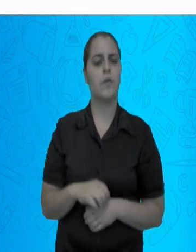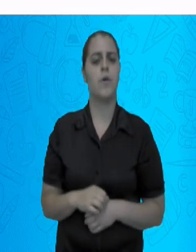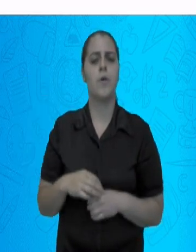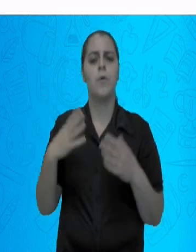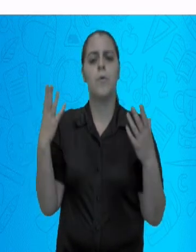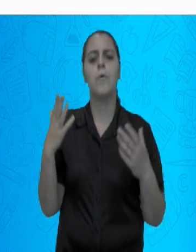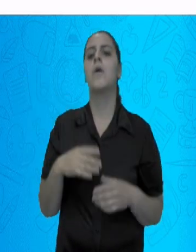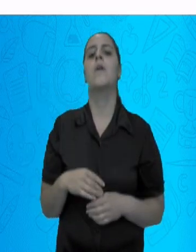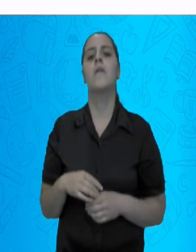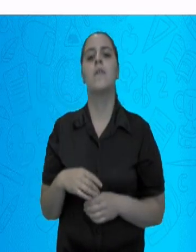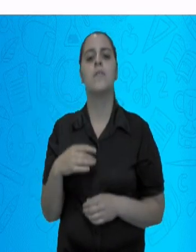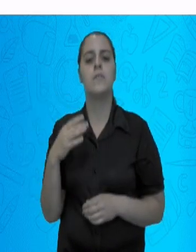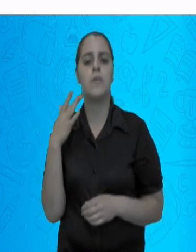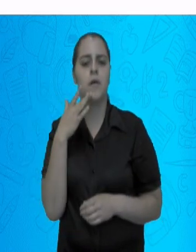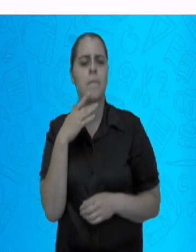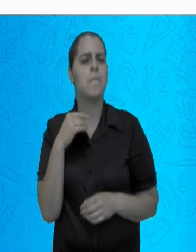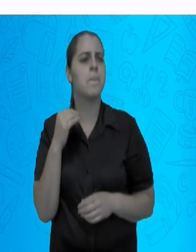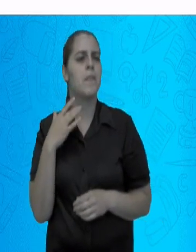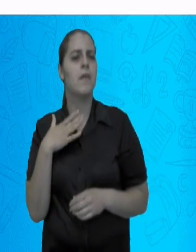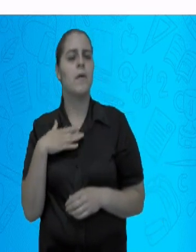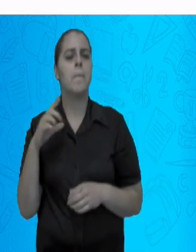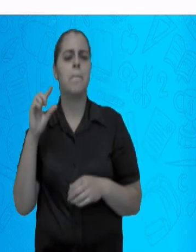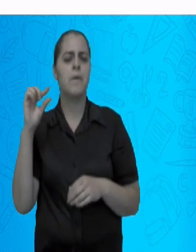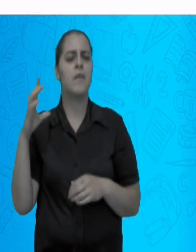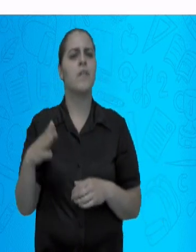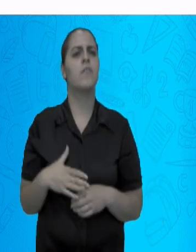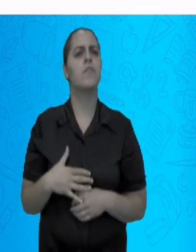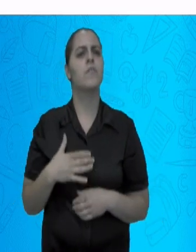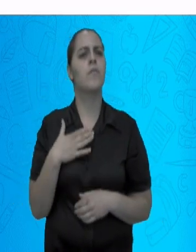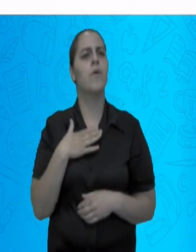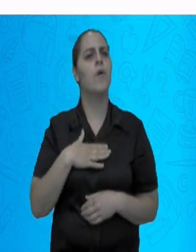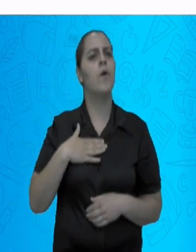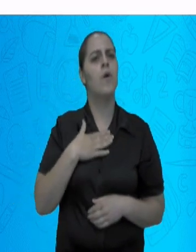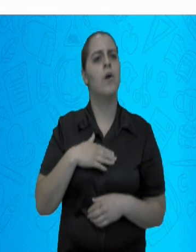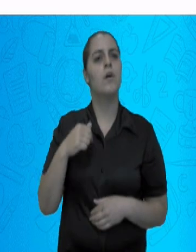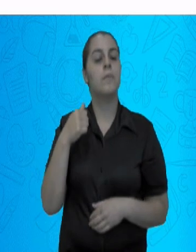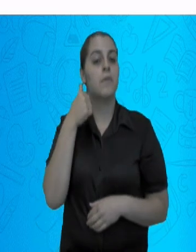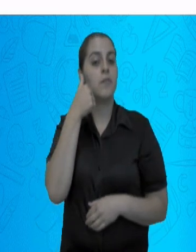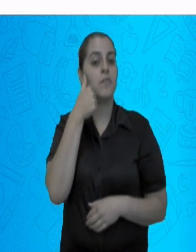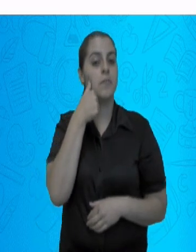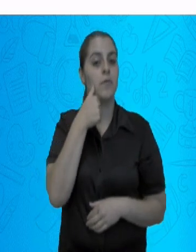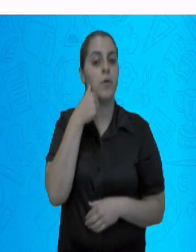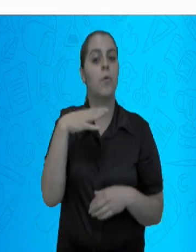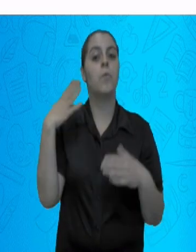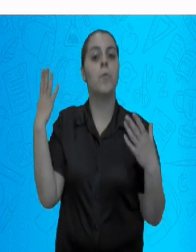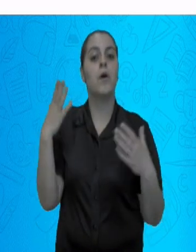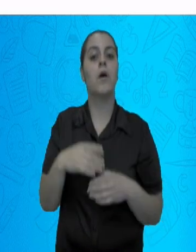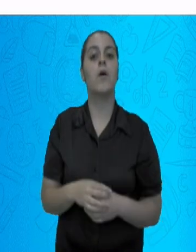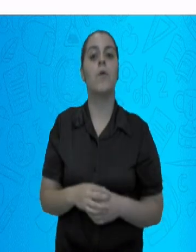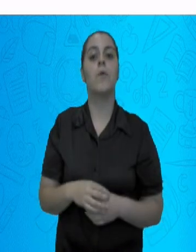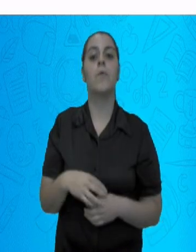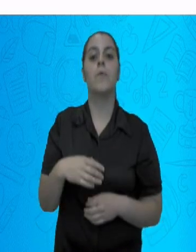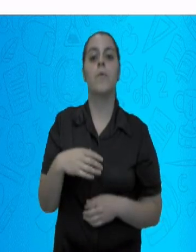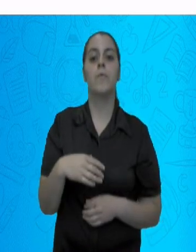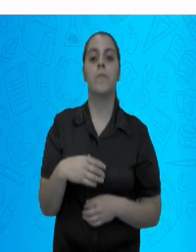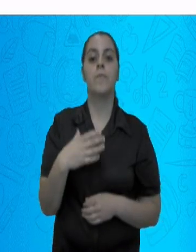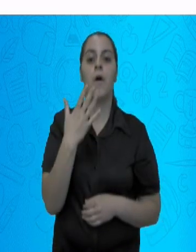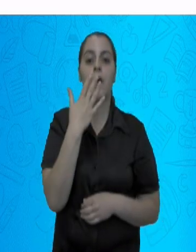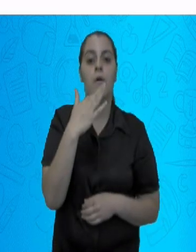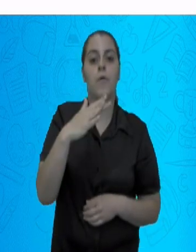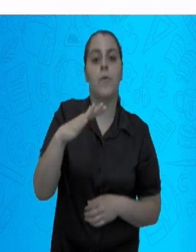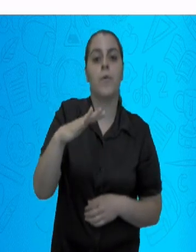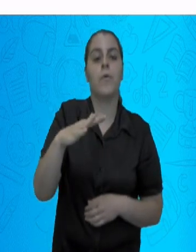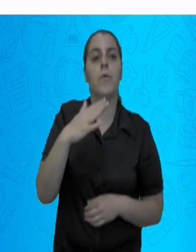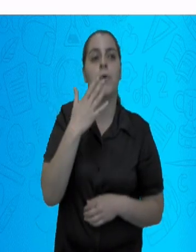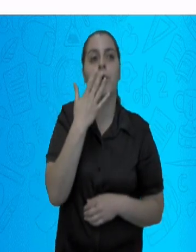Qual o sabor menos preferido pelas meninas? Então, qual a cor da coluna que nós vamos analisar?